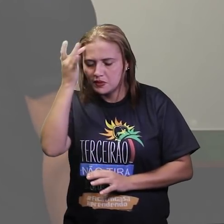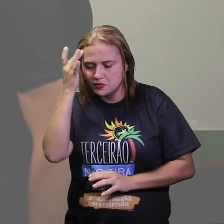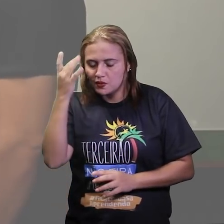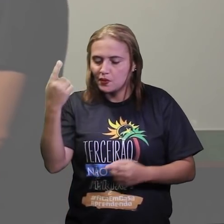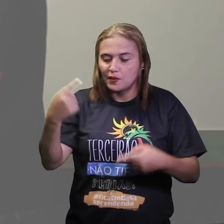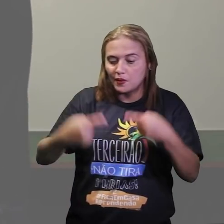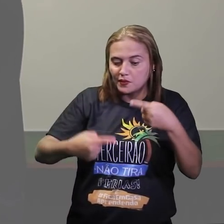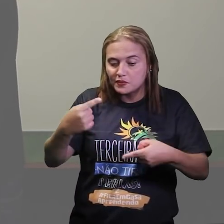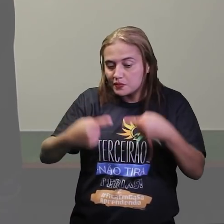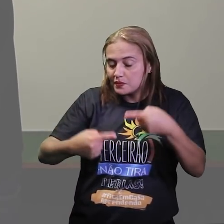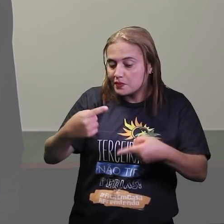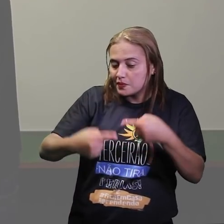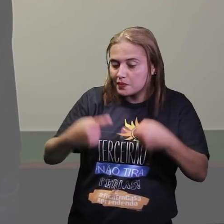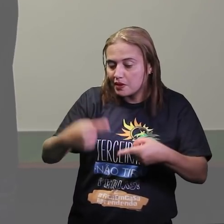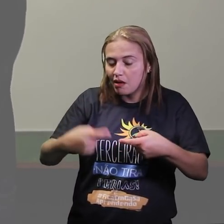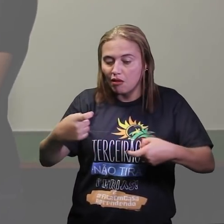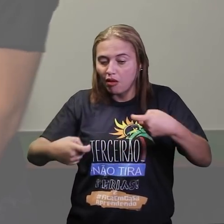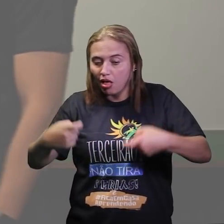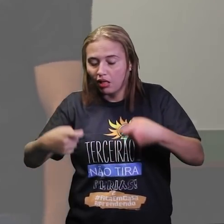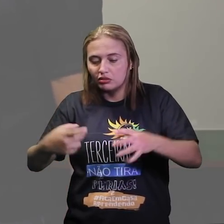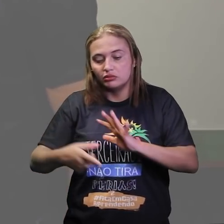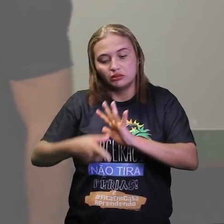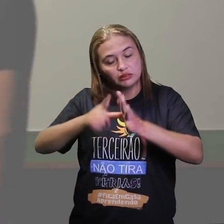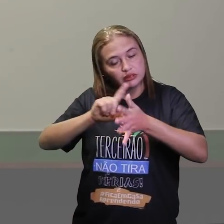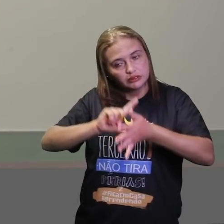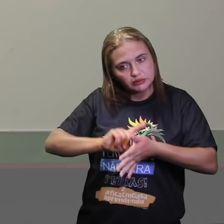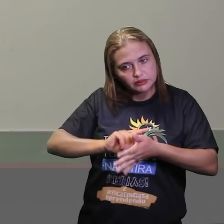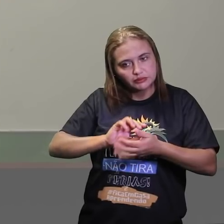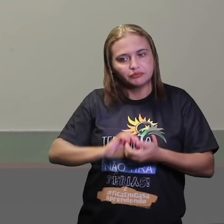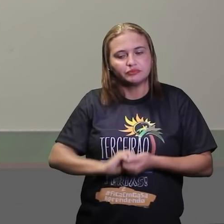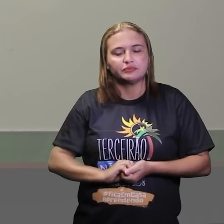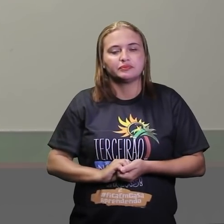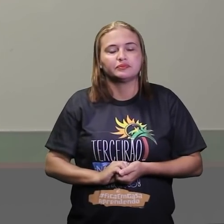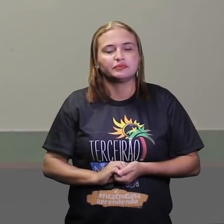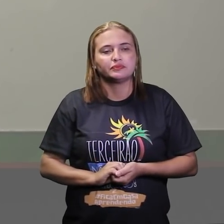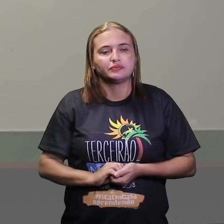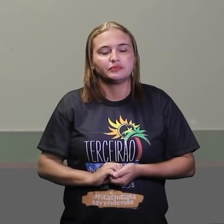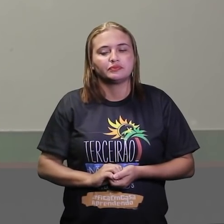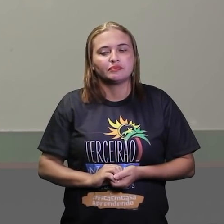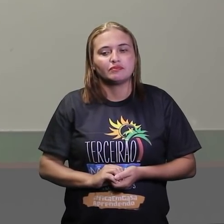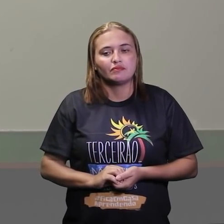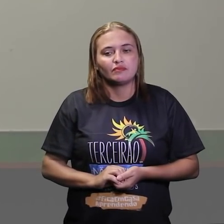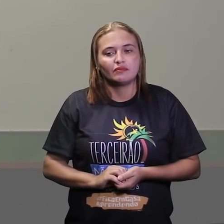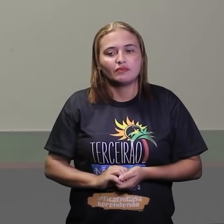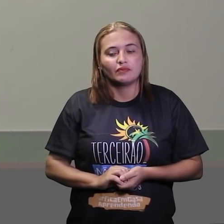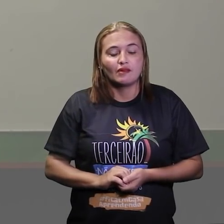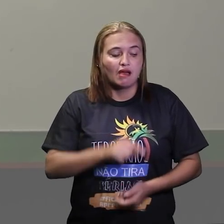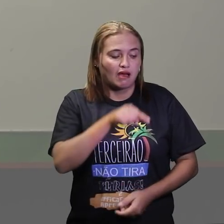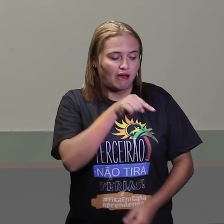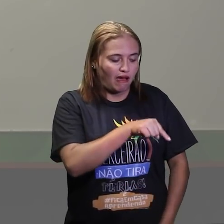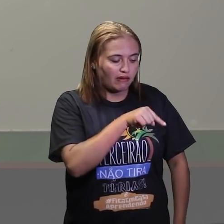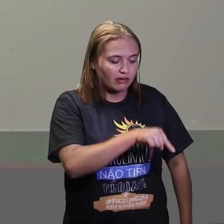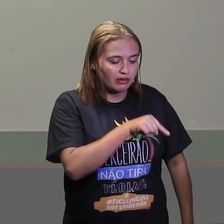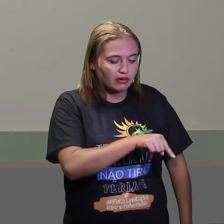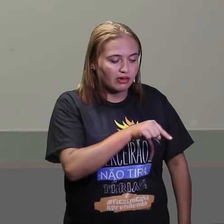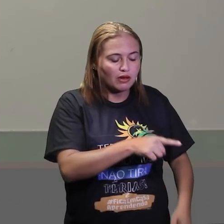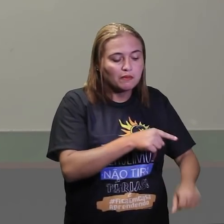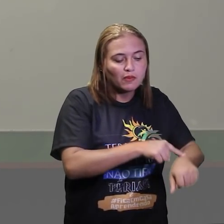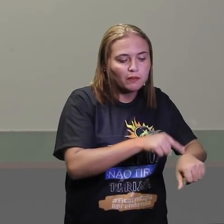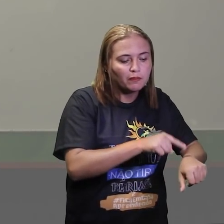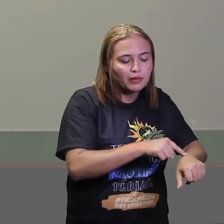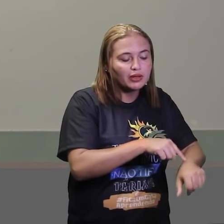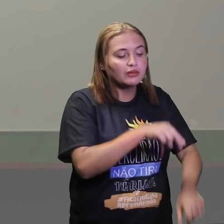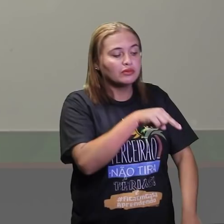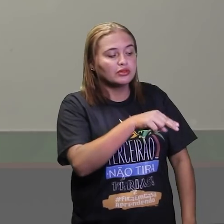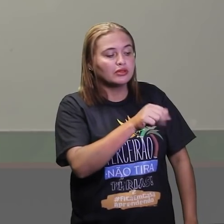conflito, guerra, antes, tá? Ou seja, no estado de natureza, se você